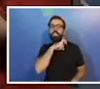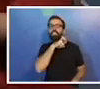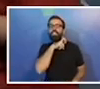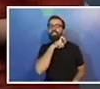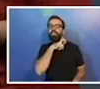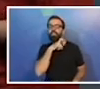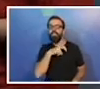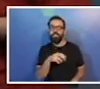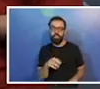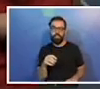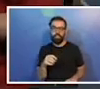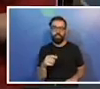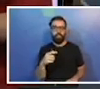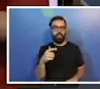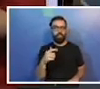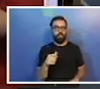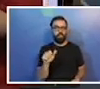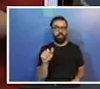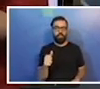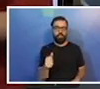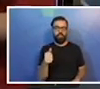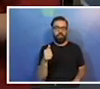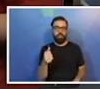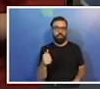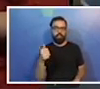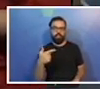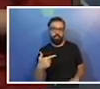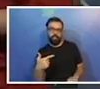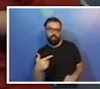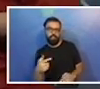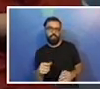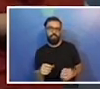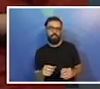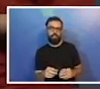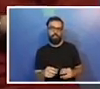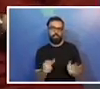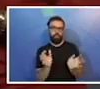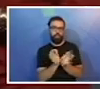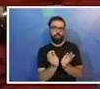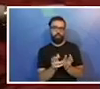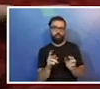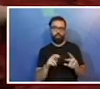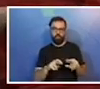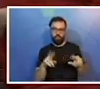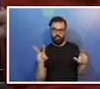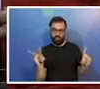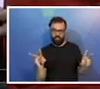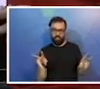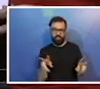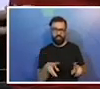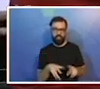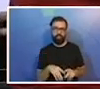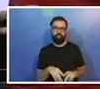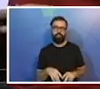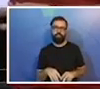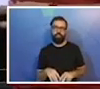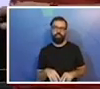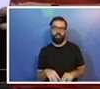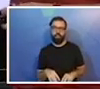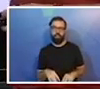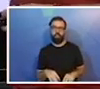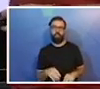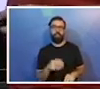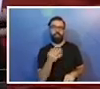muito importantes para a agricultura. São as cobras malacófagas, assim chamadas porque se alimentam